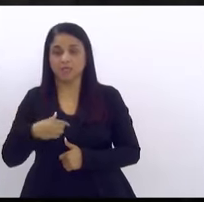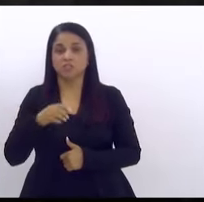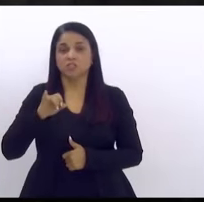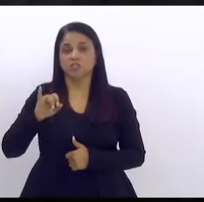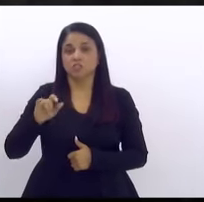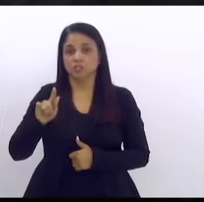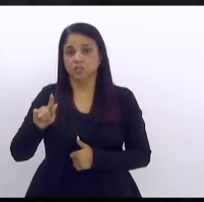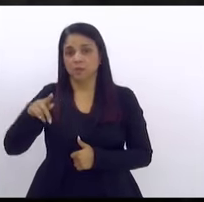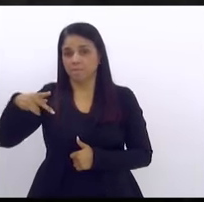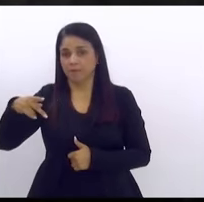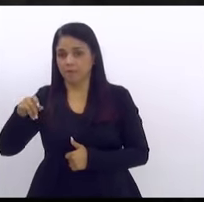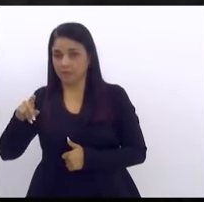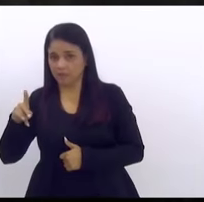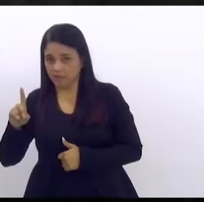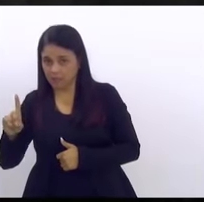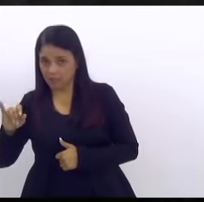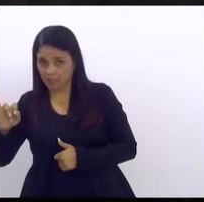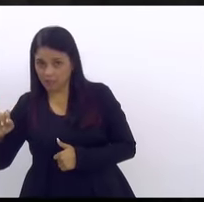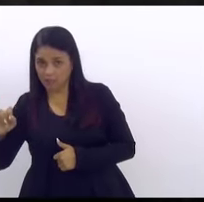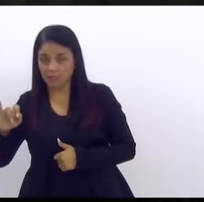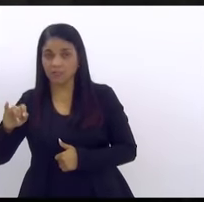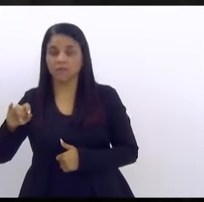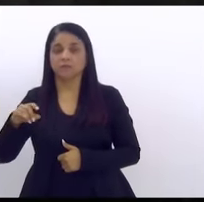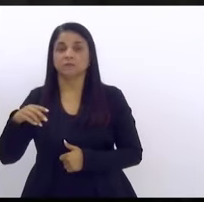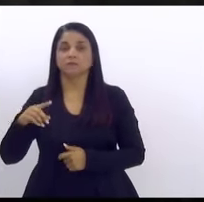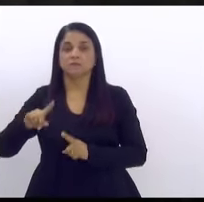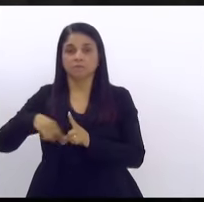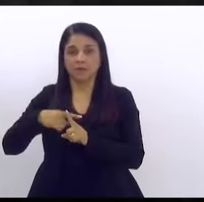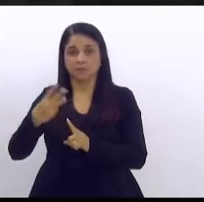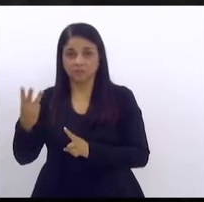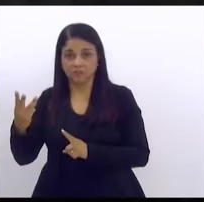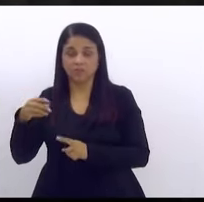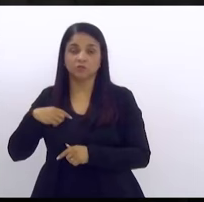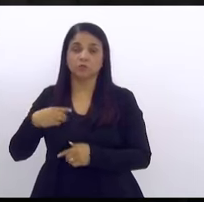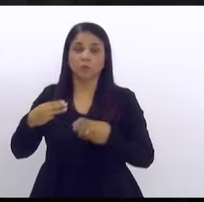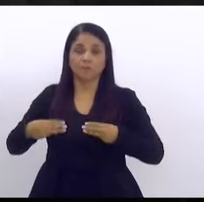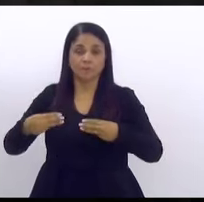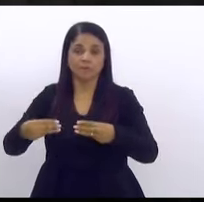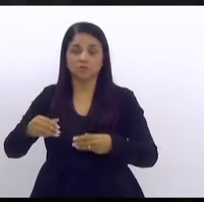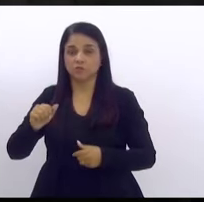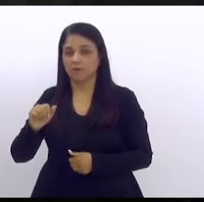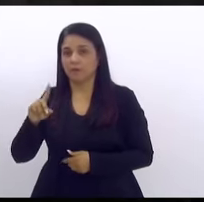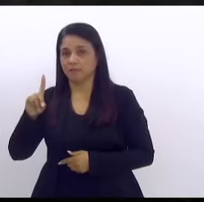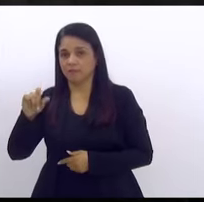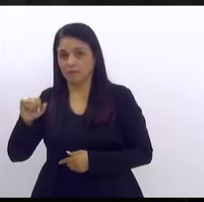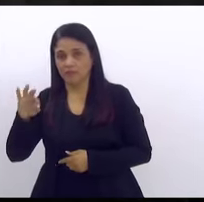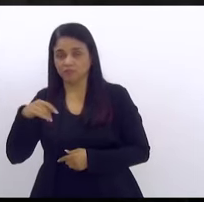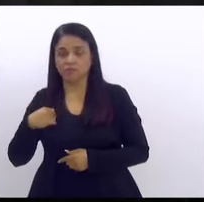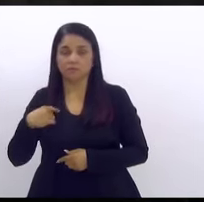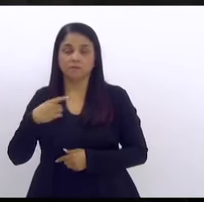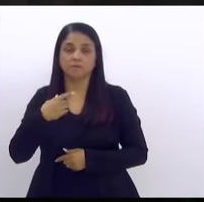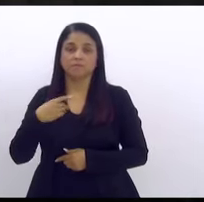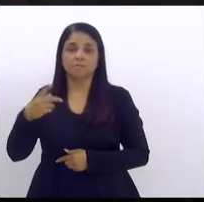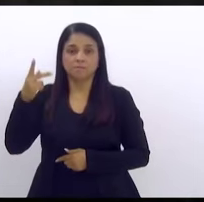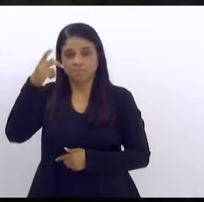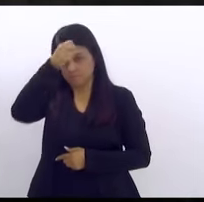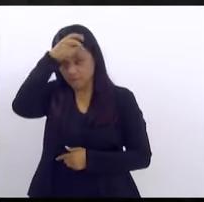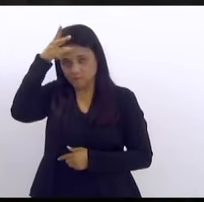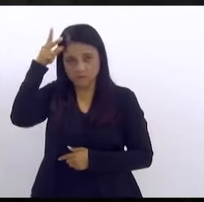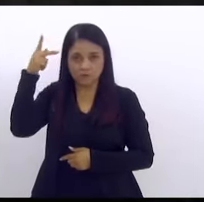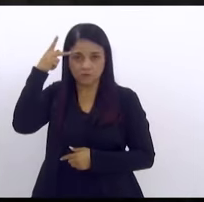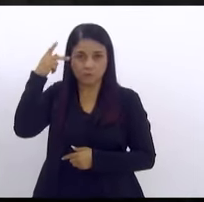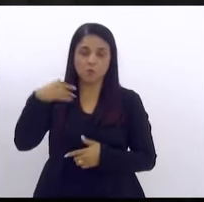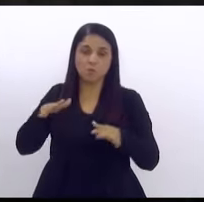o próprio ministro Haddad, na época, era prefeito de São Paulo, fez um movimento nacional